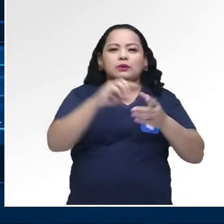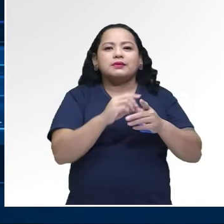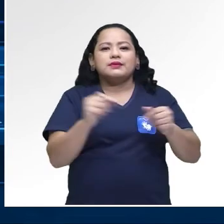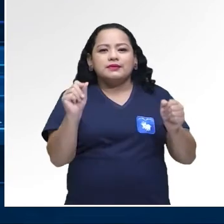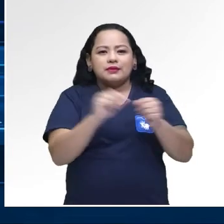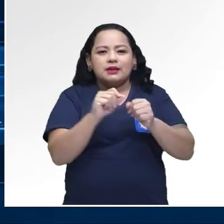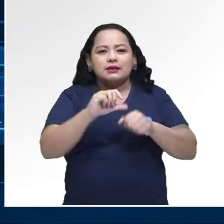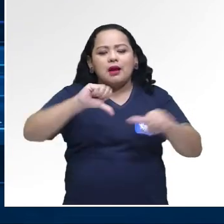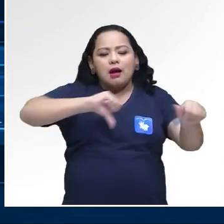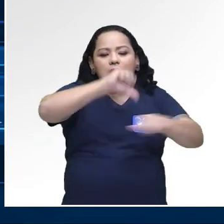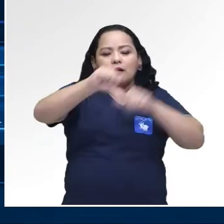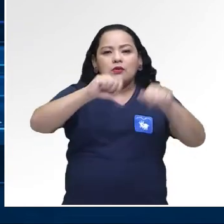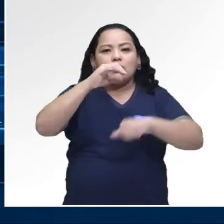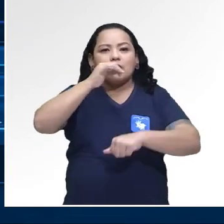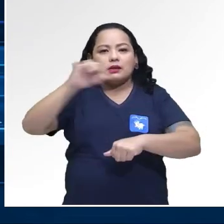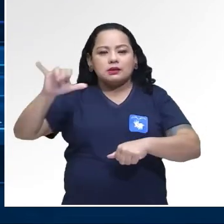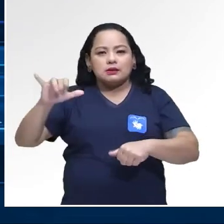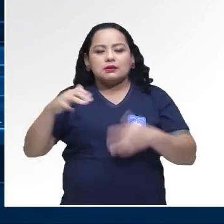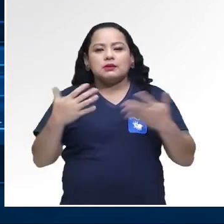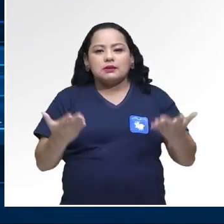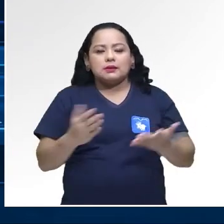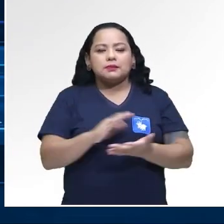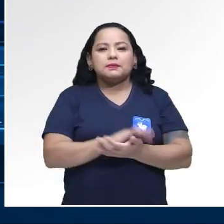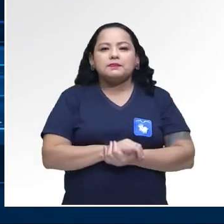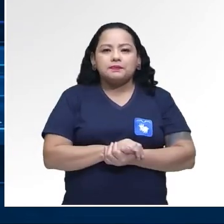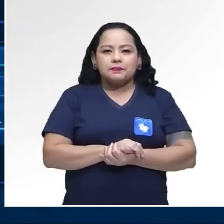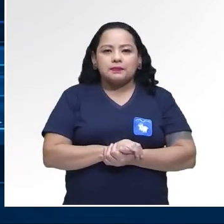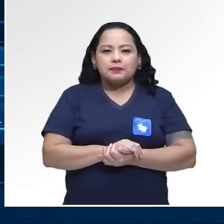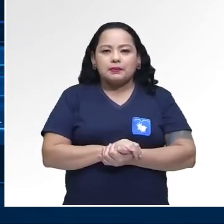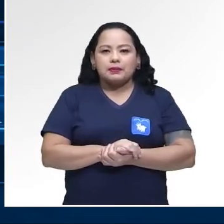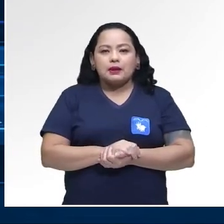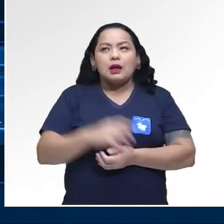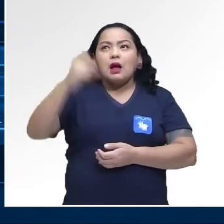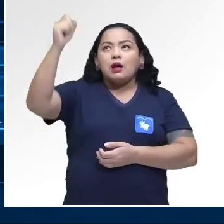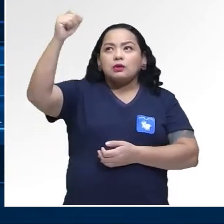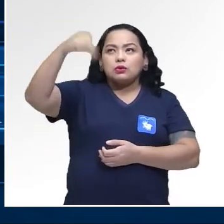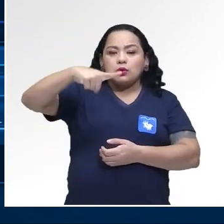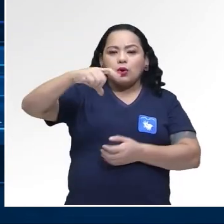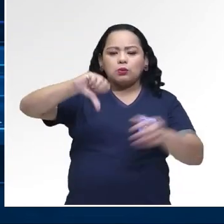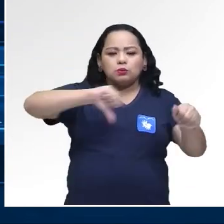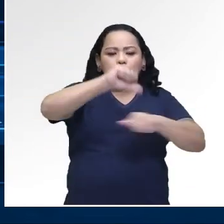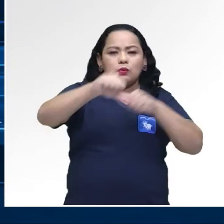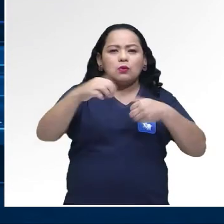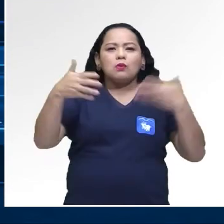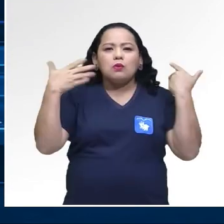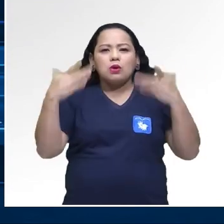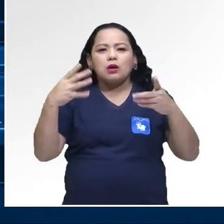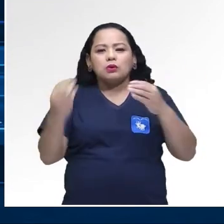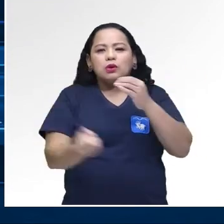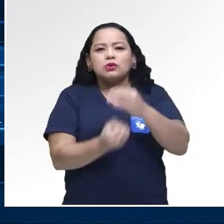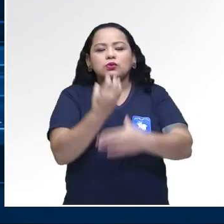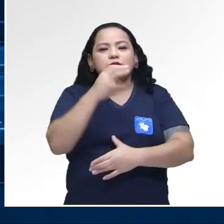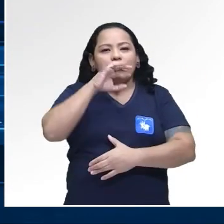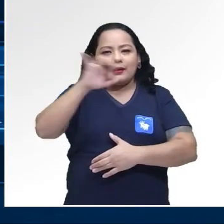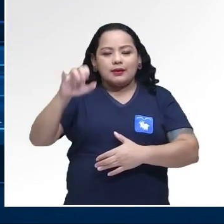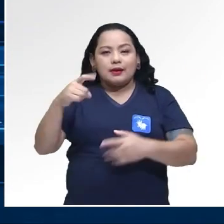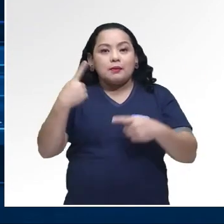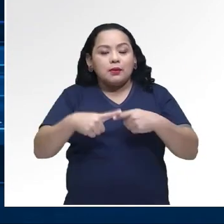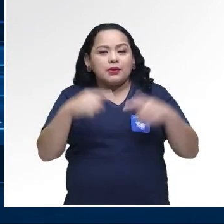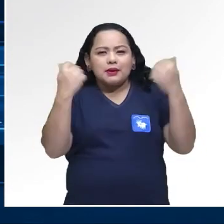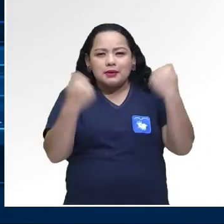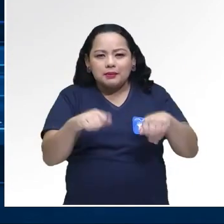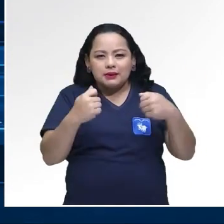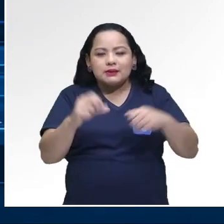essa transformação de energia, tá? A transformação da luz do sol, do calor em energia elétrica. Para isso é necessário